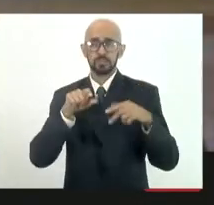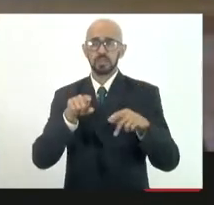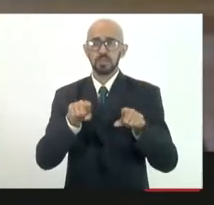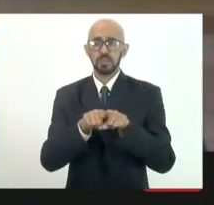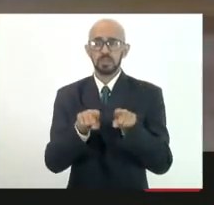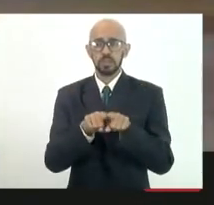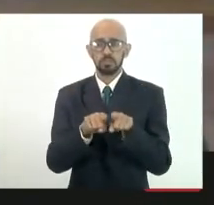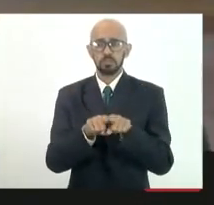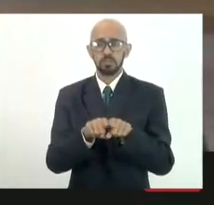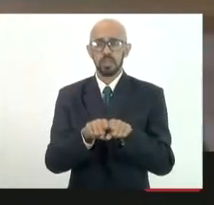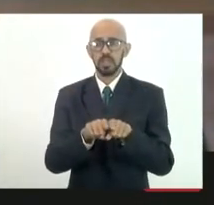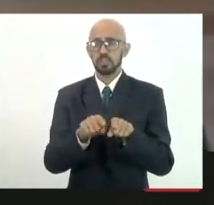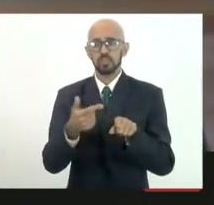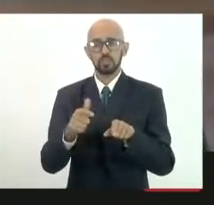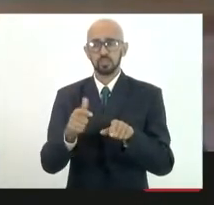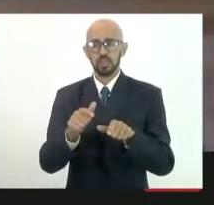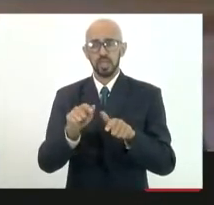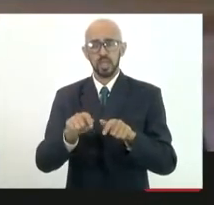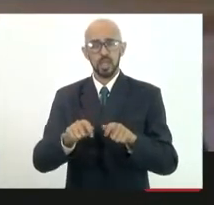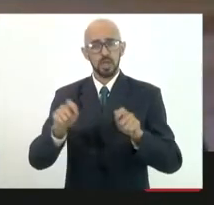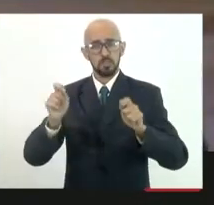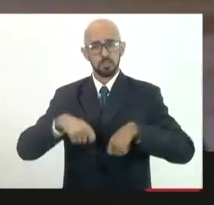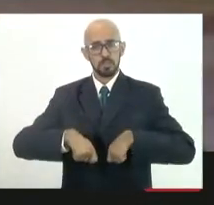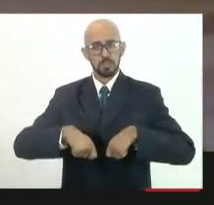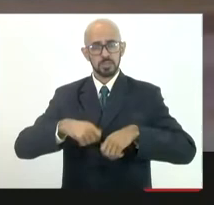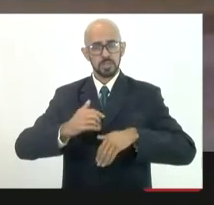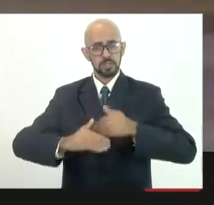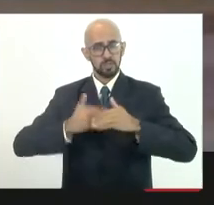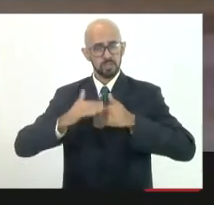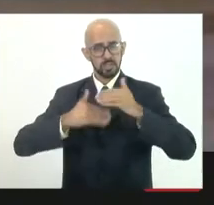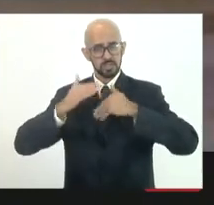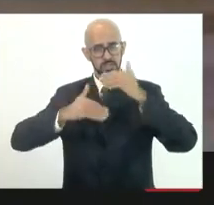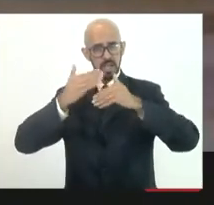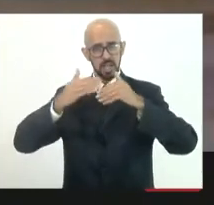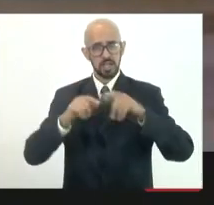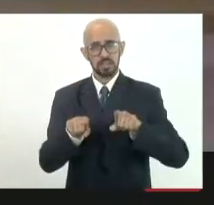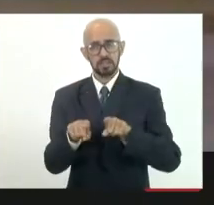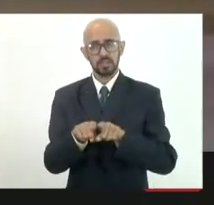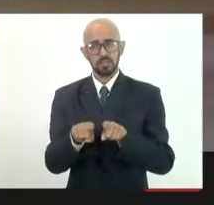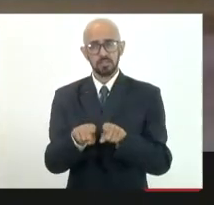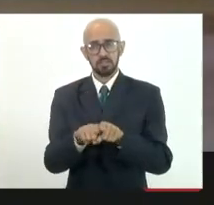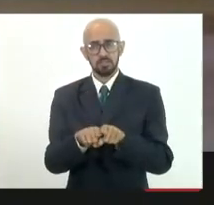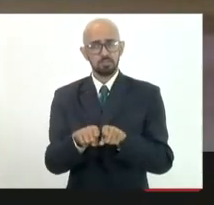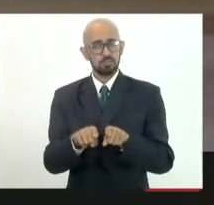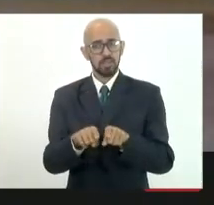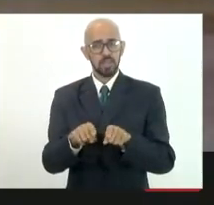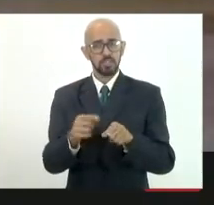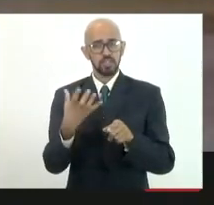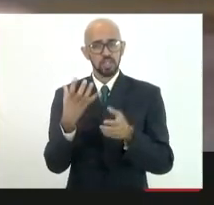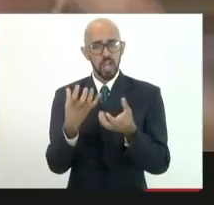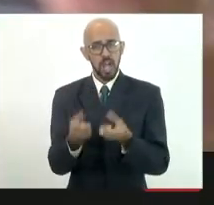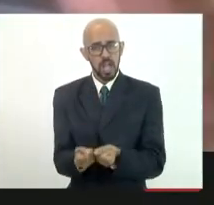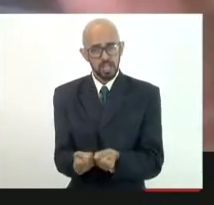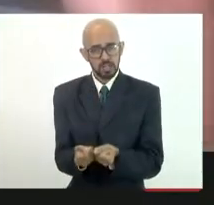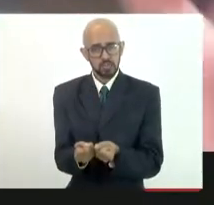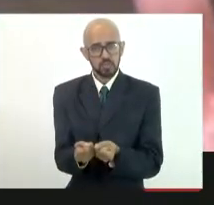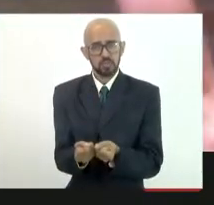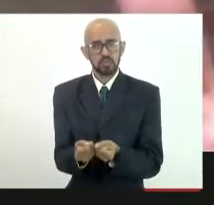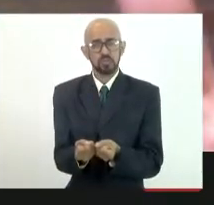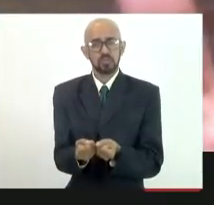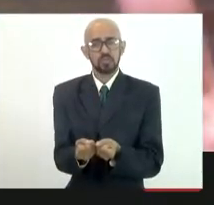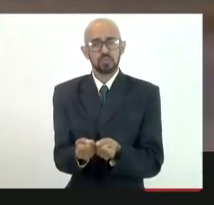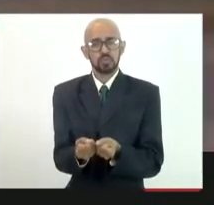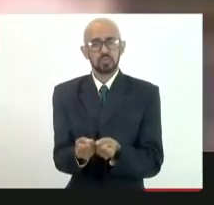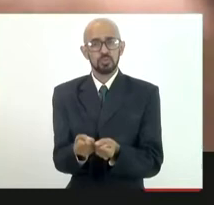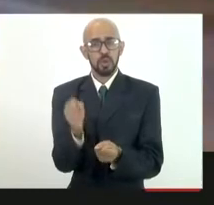a possibilidade de avançar em investigações, sem a possibilidade de adotar qualquer tipo de basta,